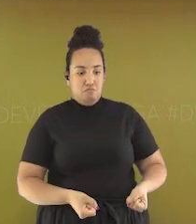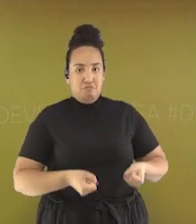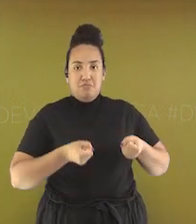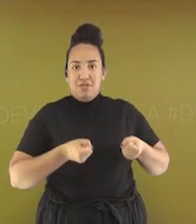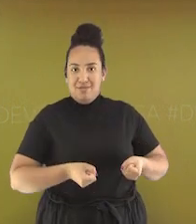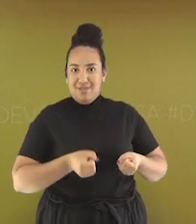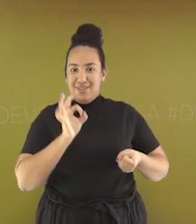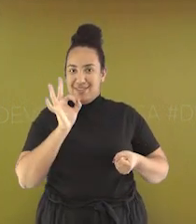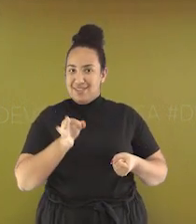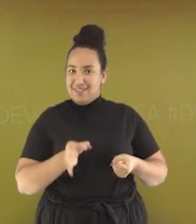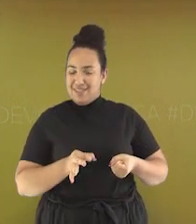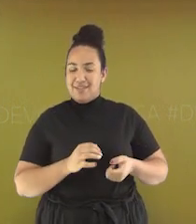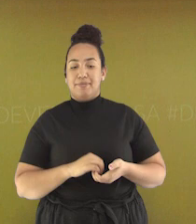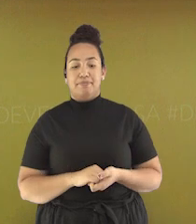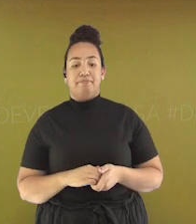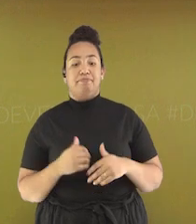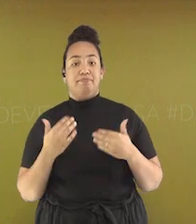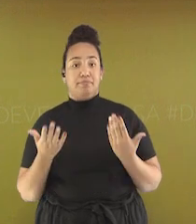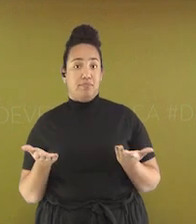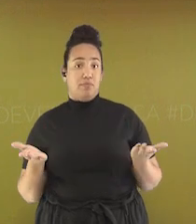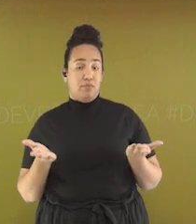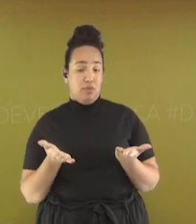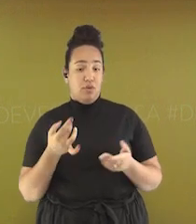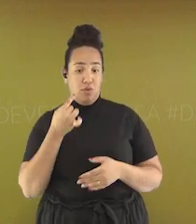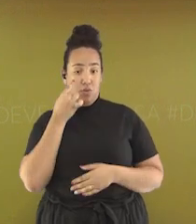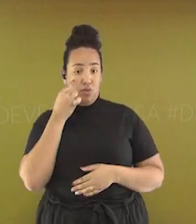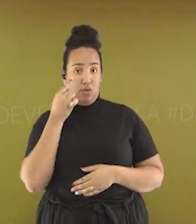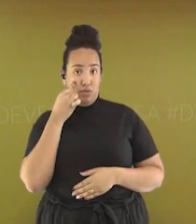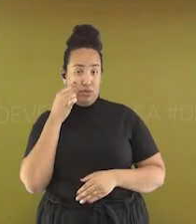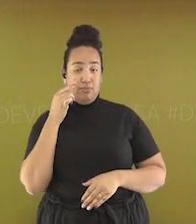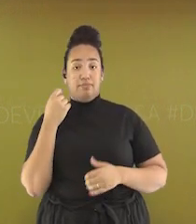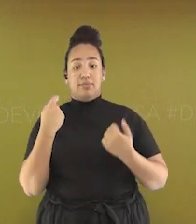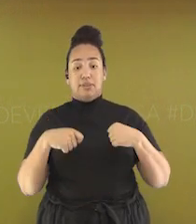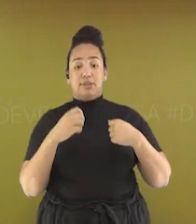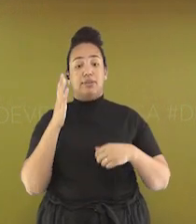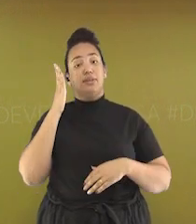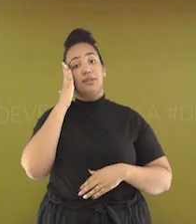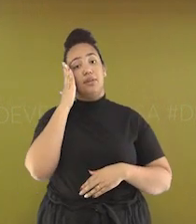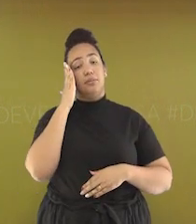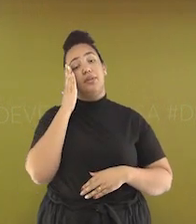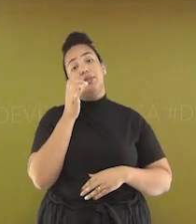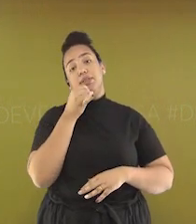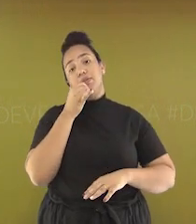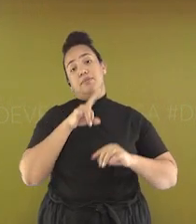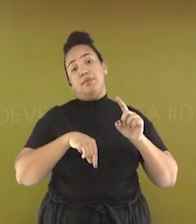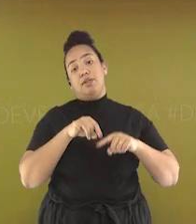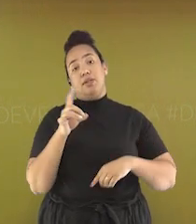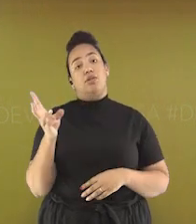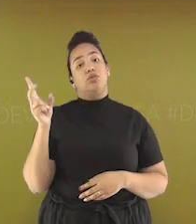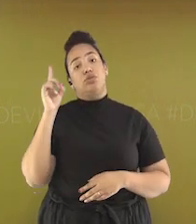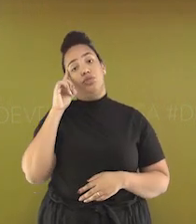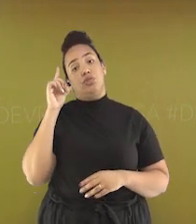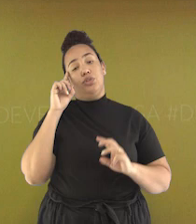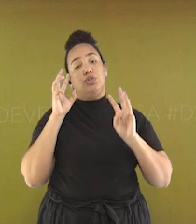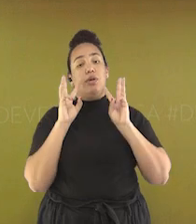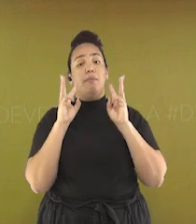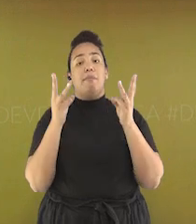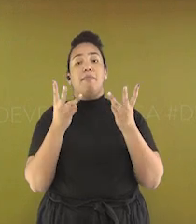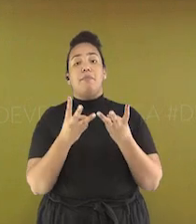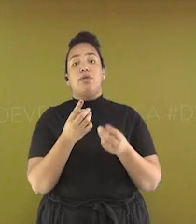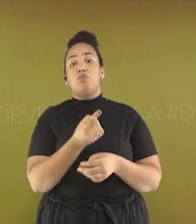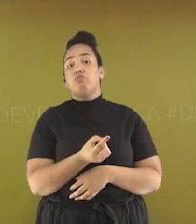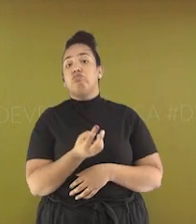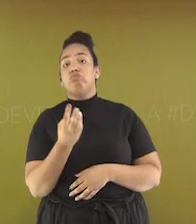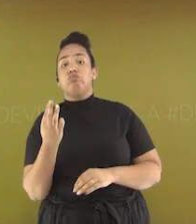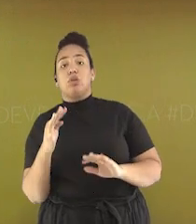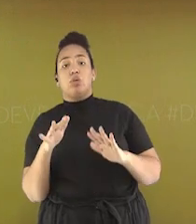mesmo? Veja só, geralmente precisamos ordenar a massa de objetos do nosso dia a dia, ou seja,